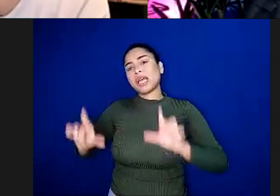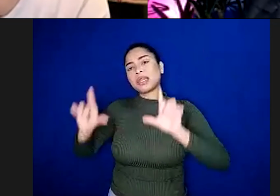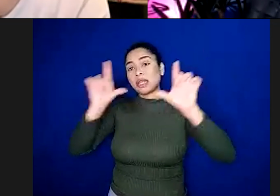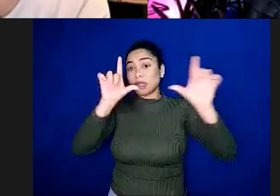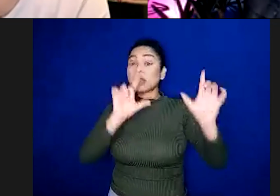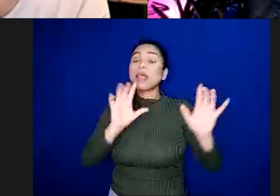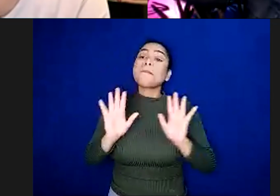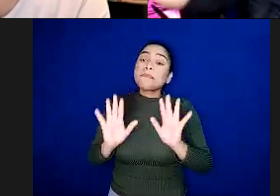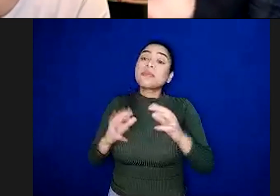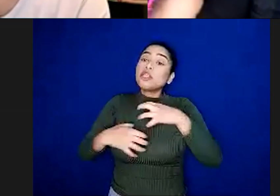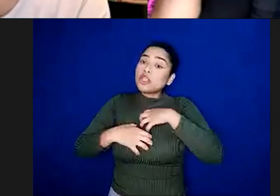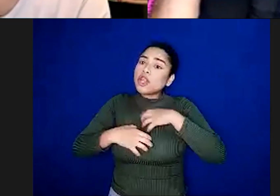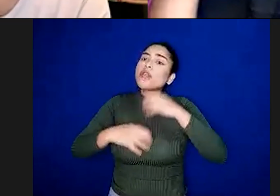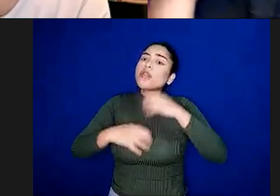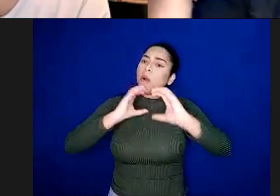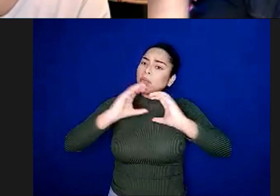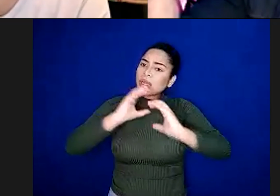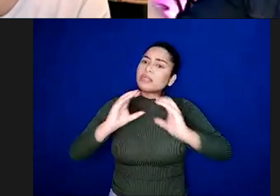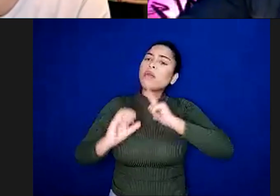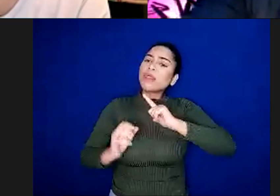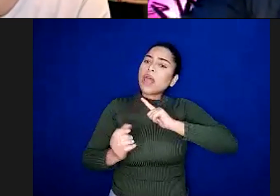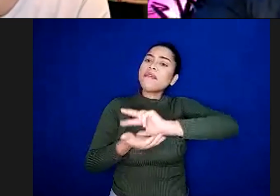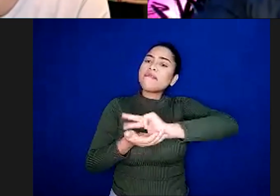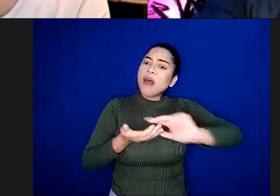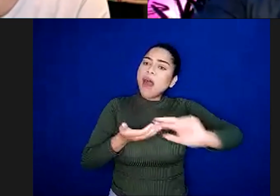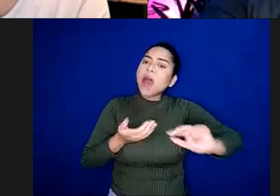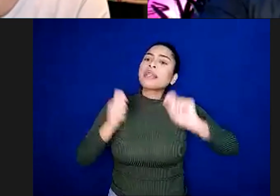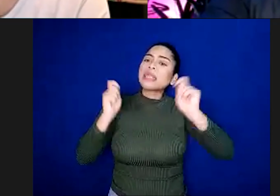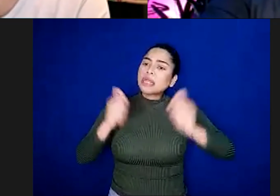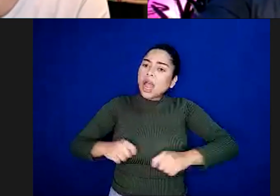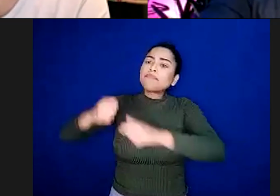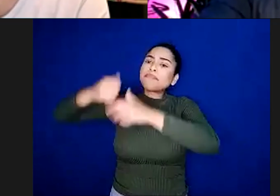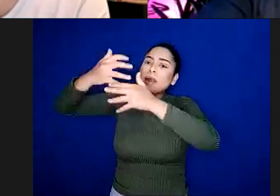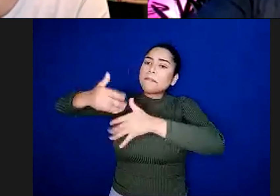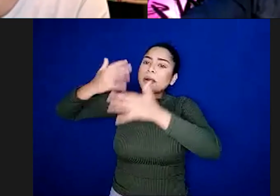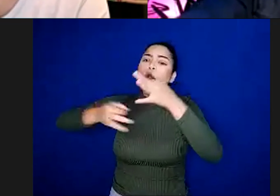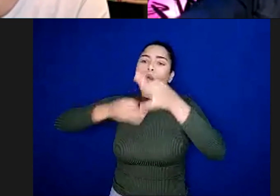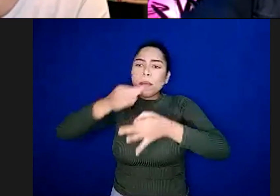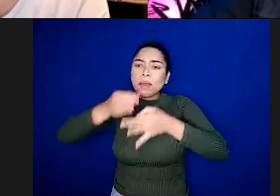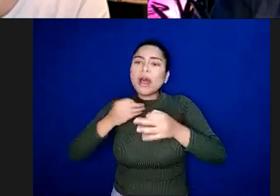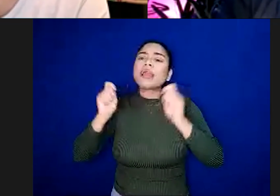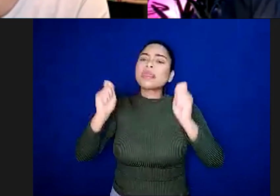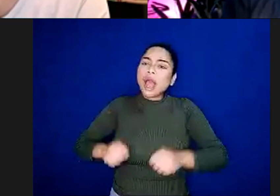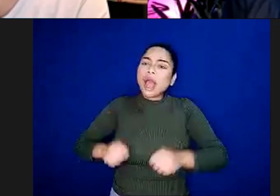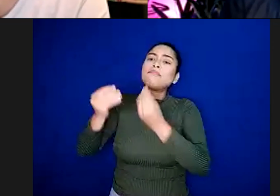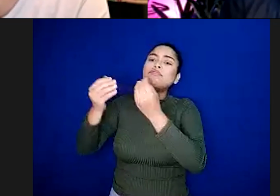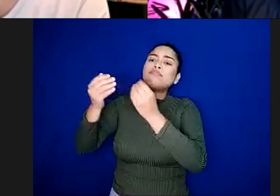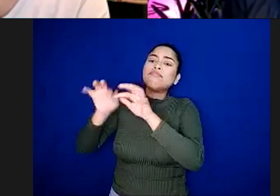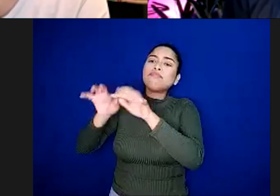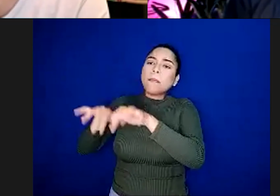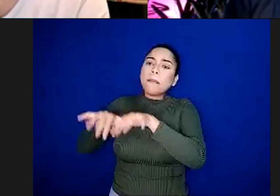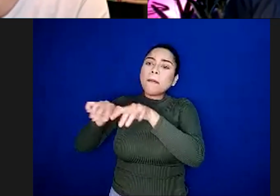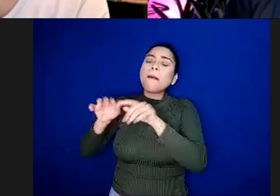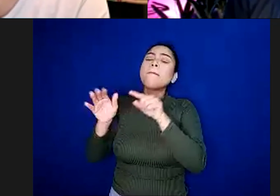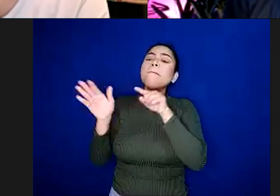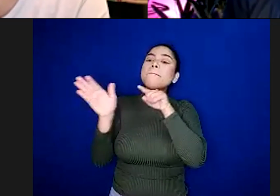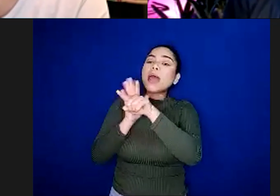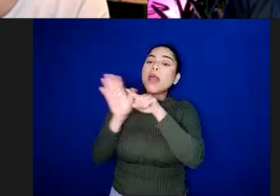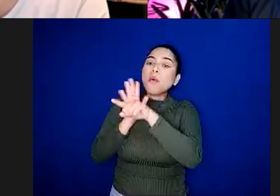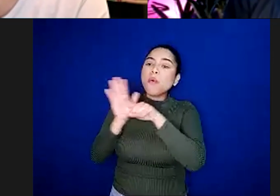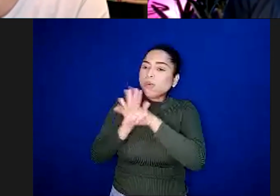formas de comunicar essas formas da gente se expressar Então todo comentário toda pergunta tudo muito bem vindo aqui a gente vai fazer